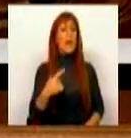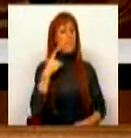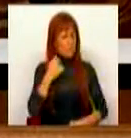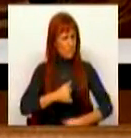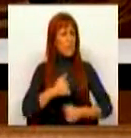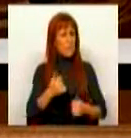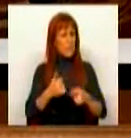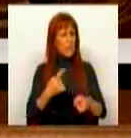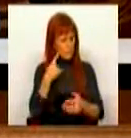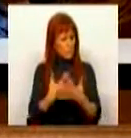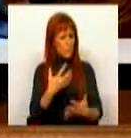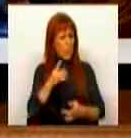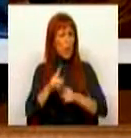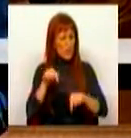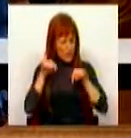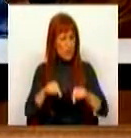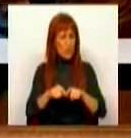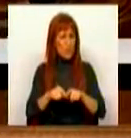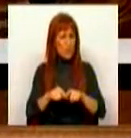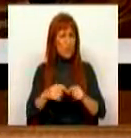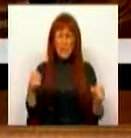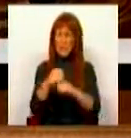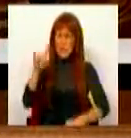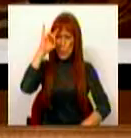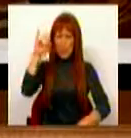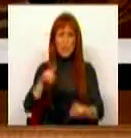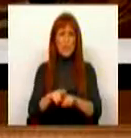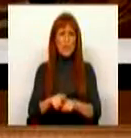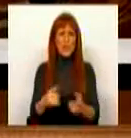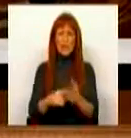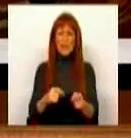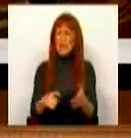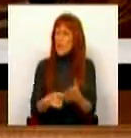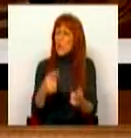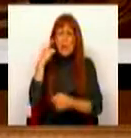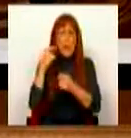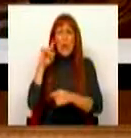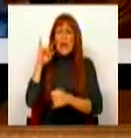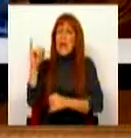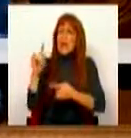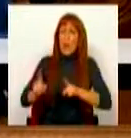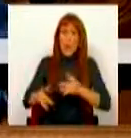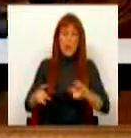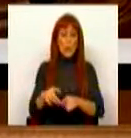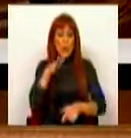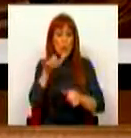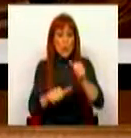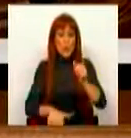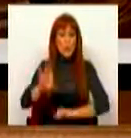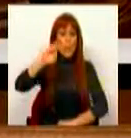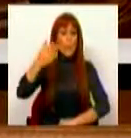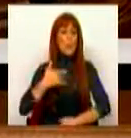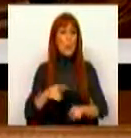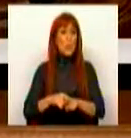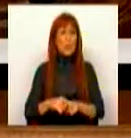bem significado desse vazio de ideias e dessa falta e necessidade de procura de ideias. O discurso do PST